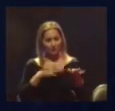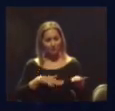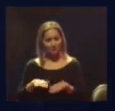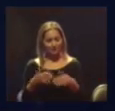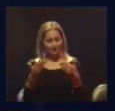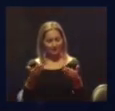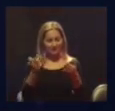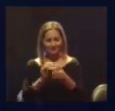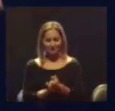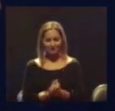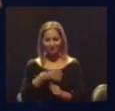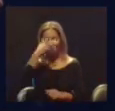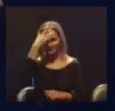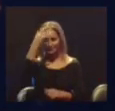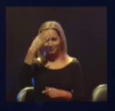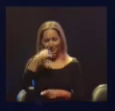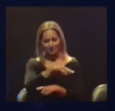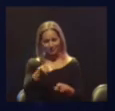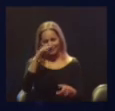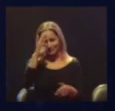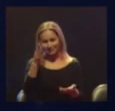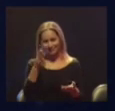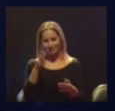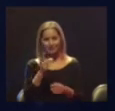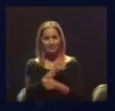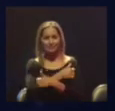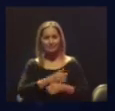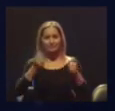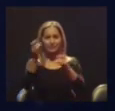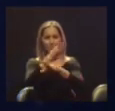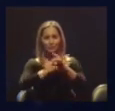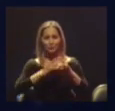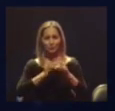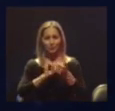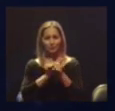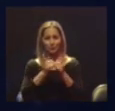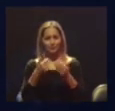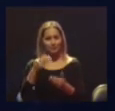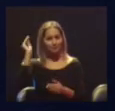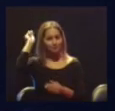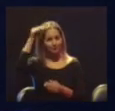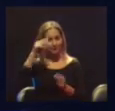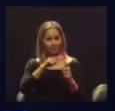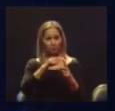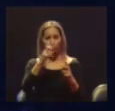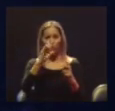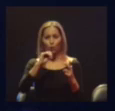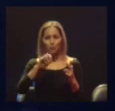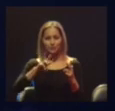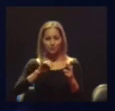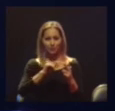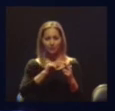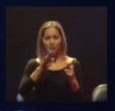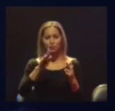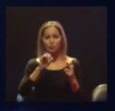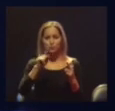maneira. Setúbal, como sabem, é a cidade europeia do desporto, que tem como padrinhos a Rosa Mota e o José